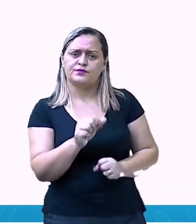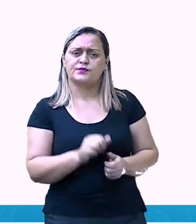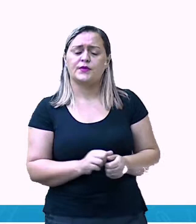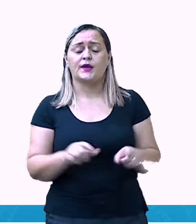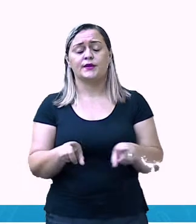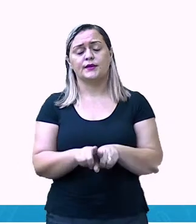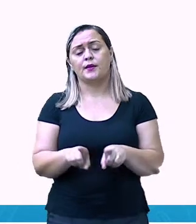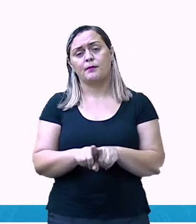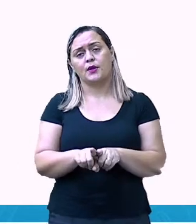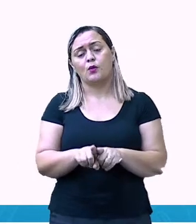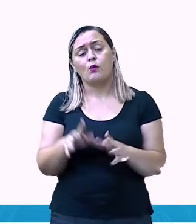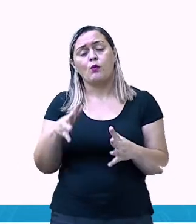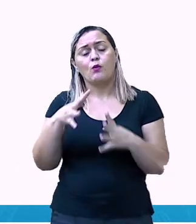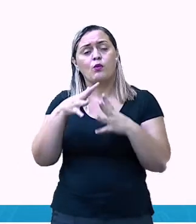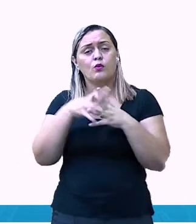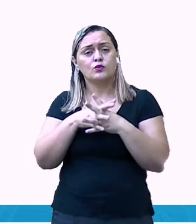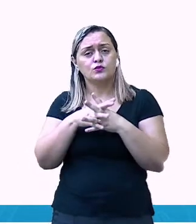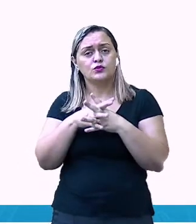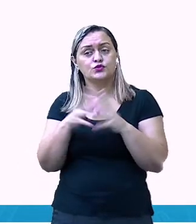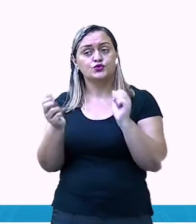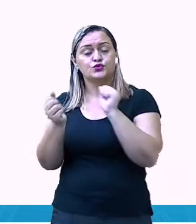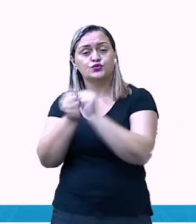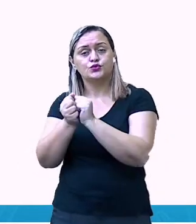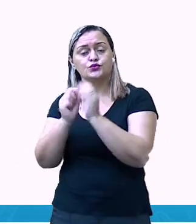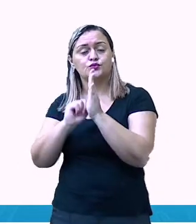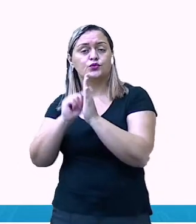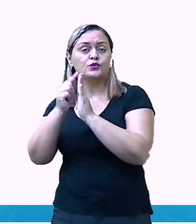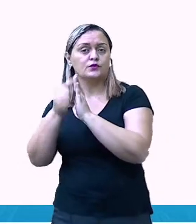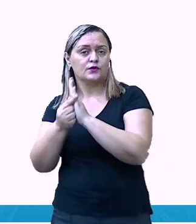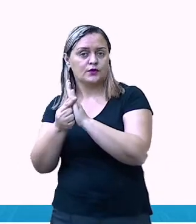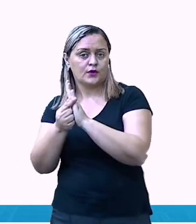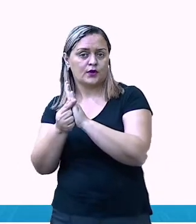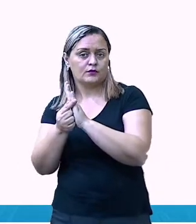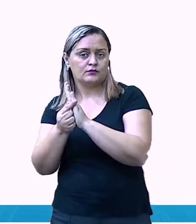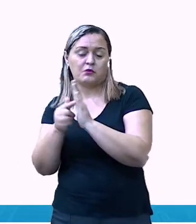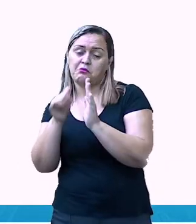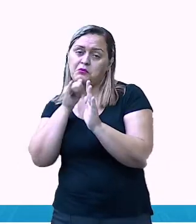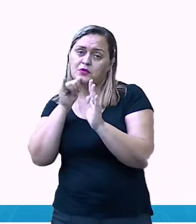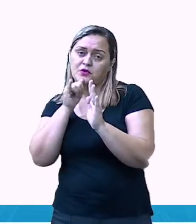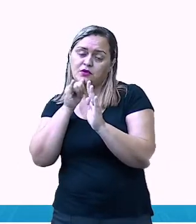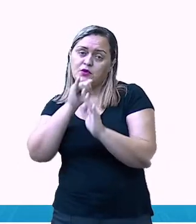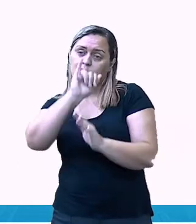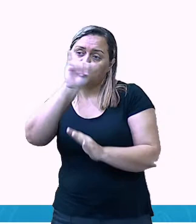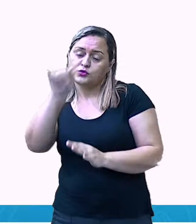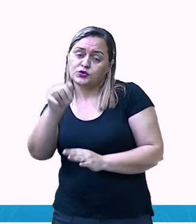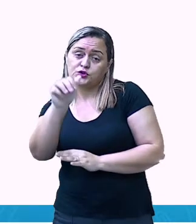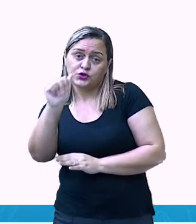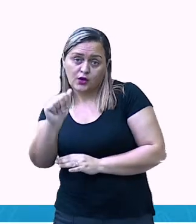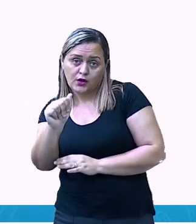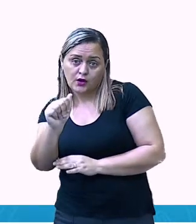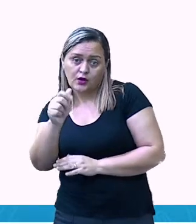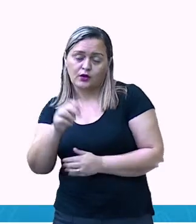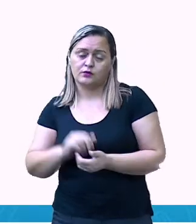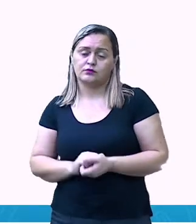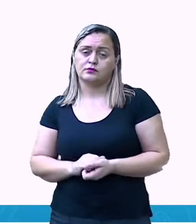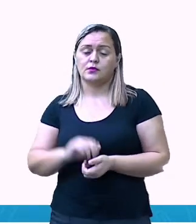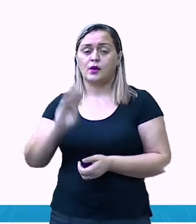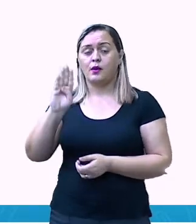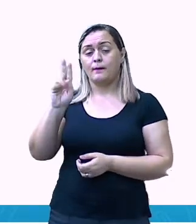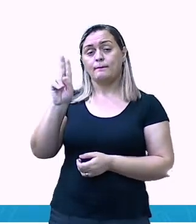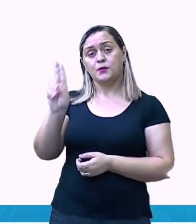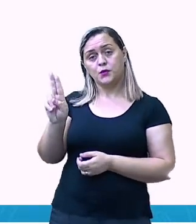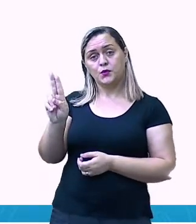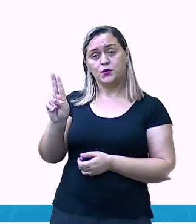também a gente tem consoante e vogal. Foi o que a gente falou da janela. O já, o bu, olha aí, o